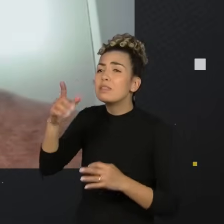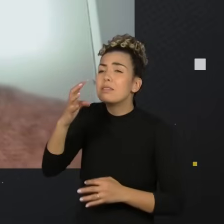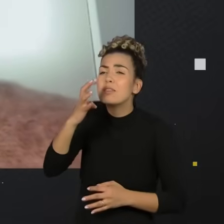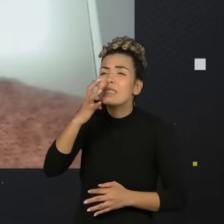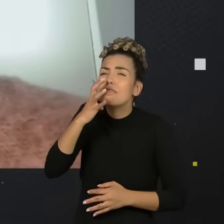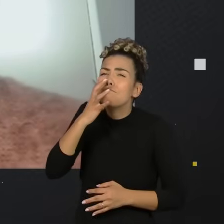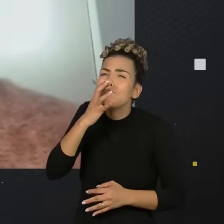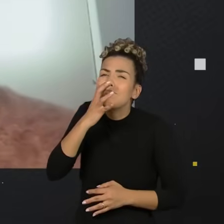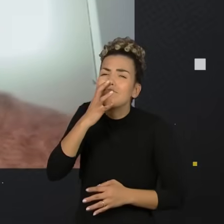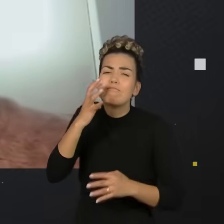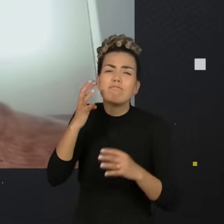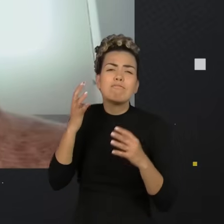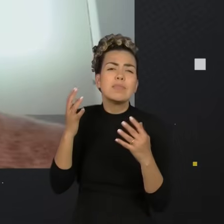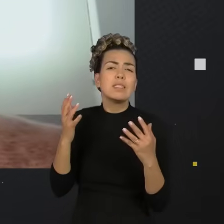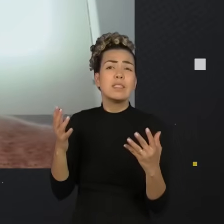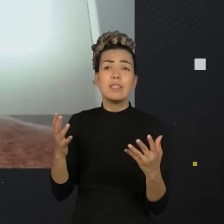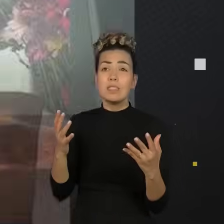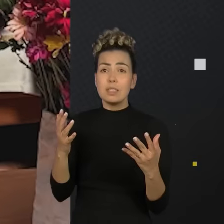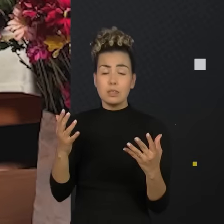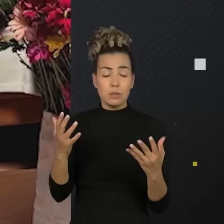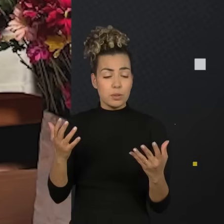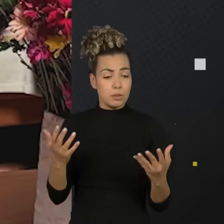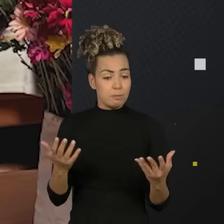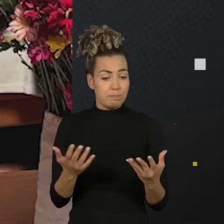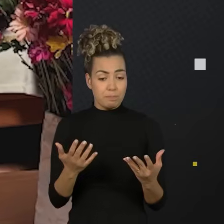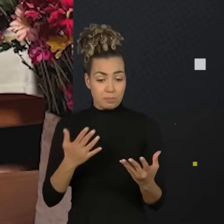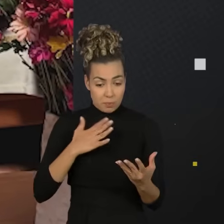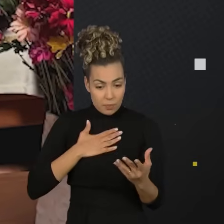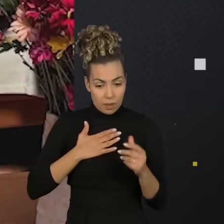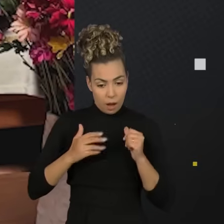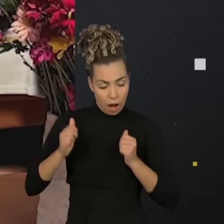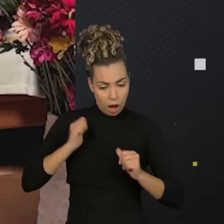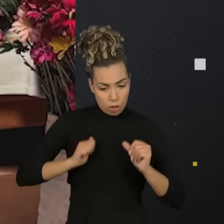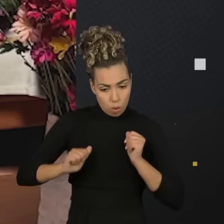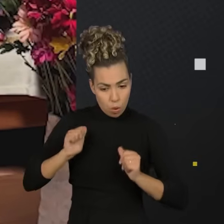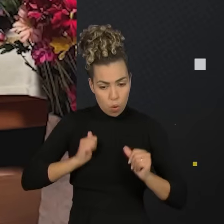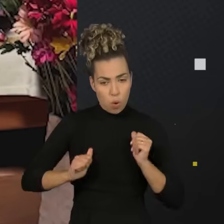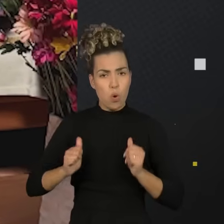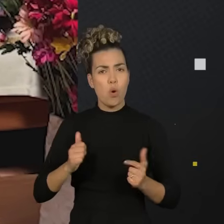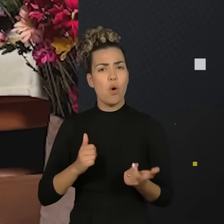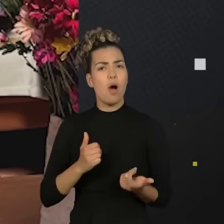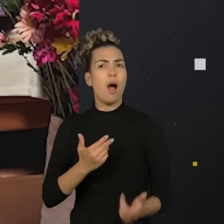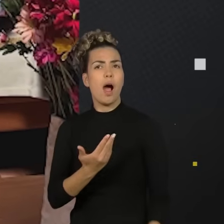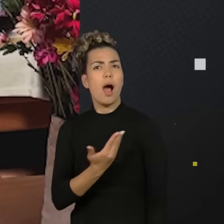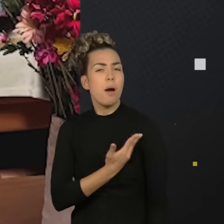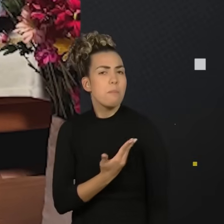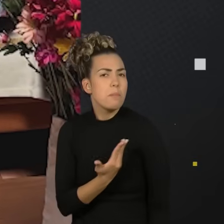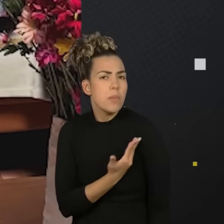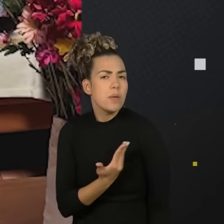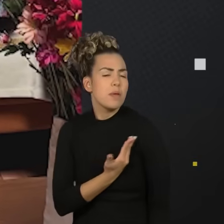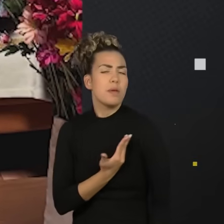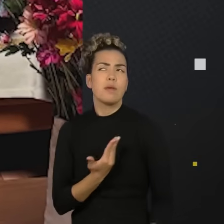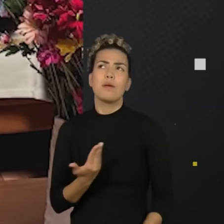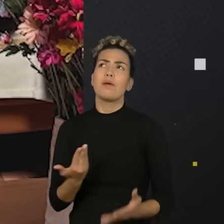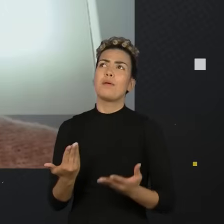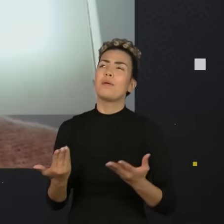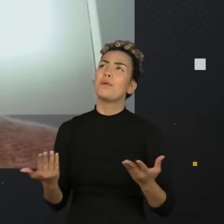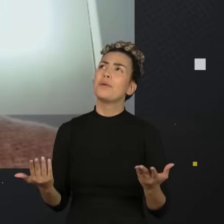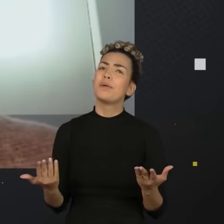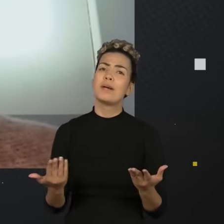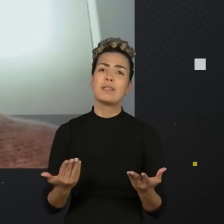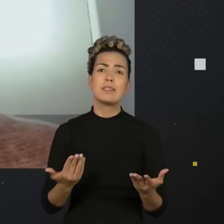encantamento faz com que nós, atores, colegas,